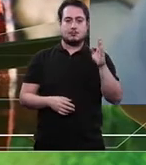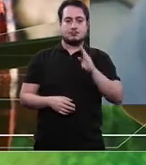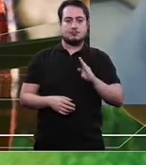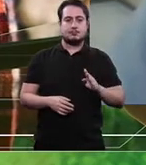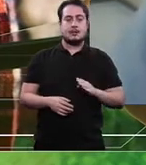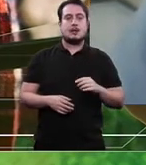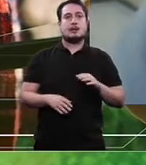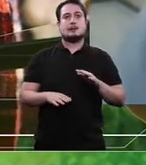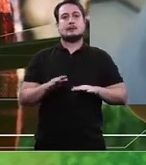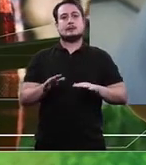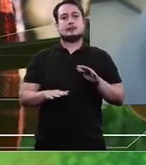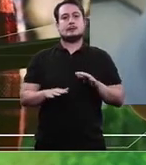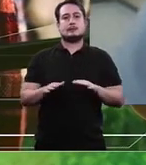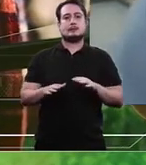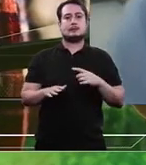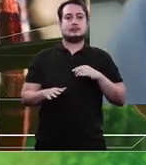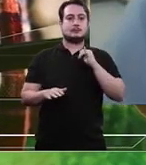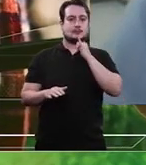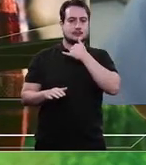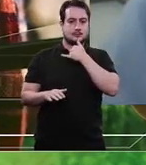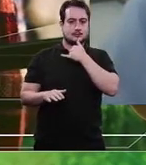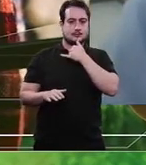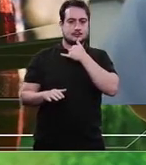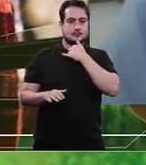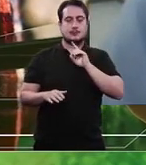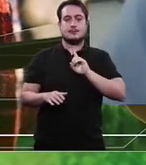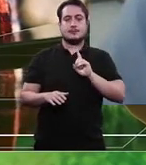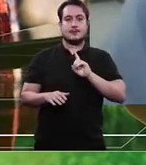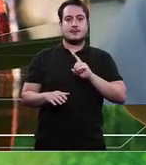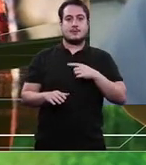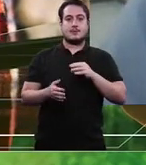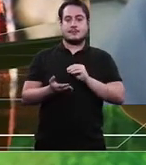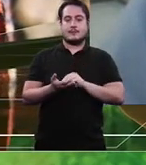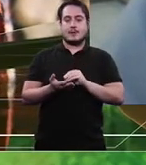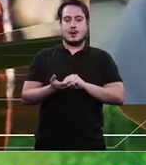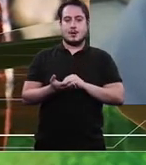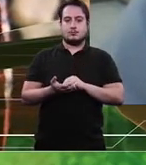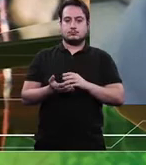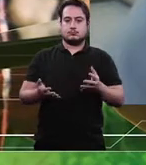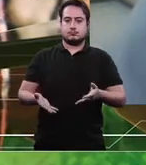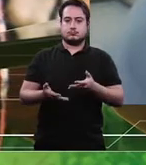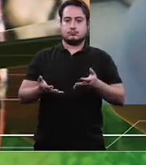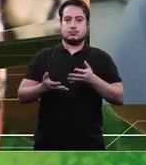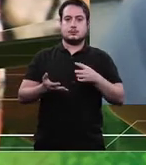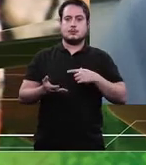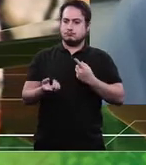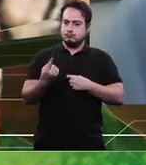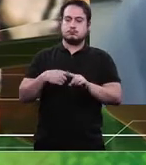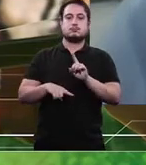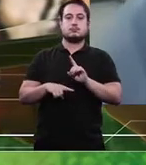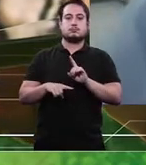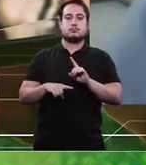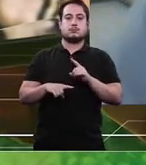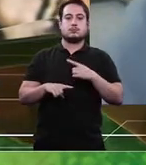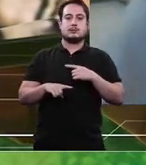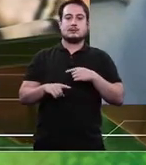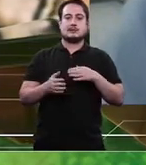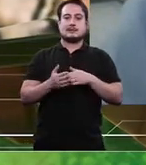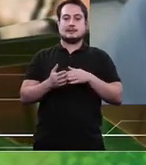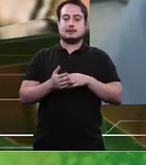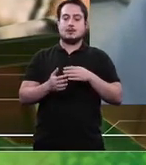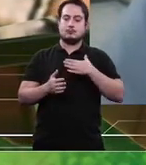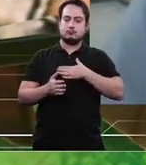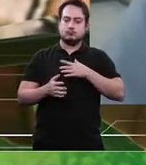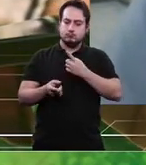gente fica triste. Eu não fico desestimulado, eu não tenho... Eu sou desafiado pelas adversidades